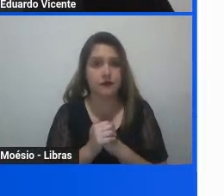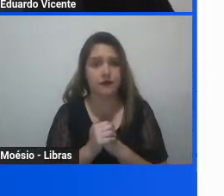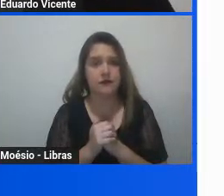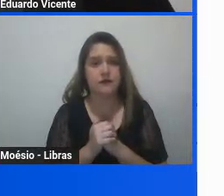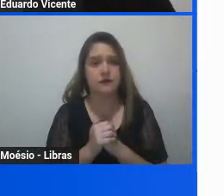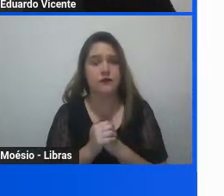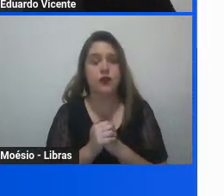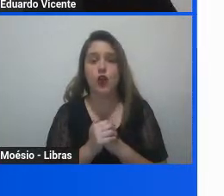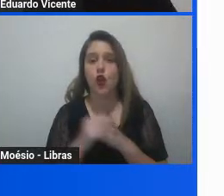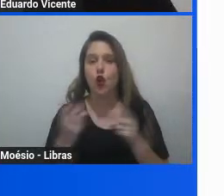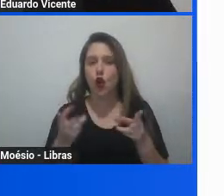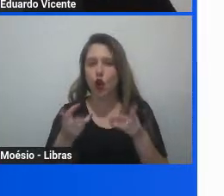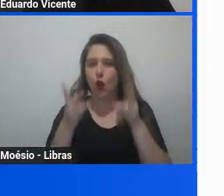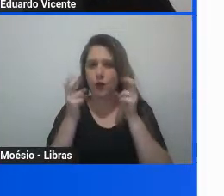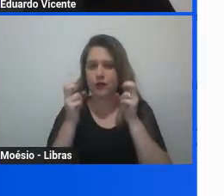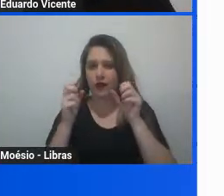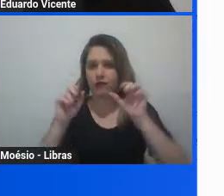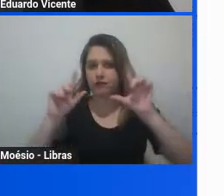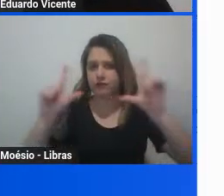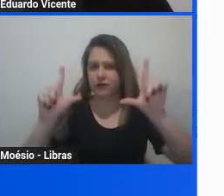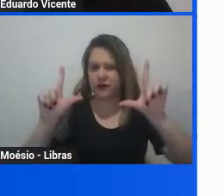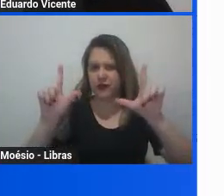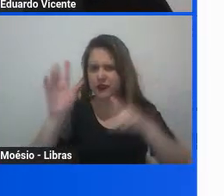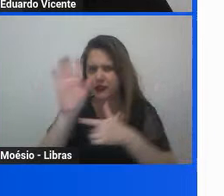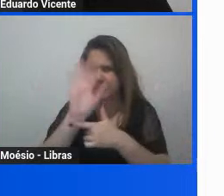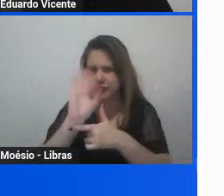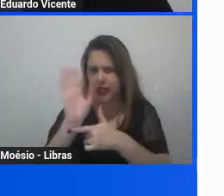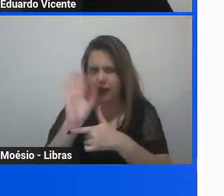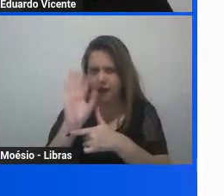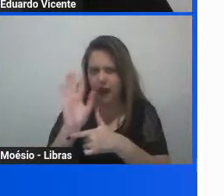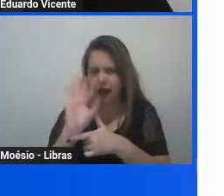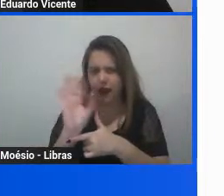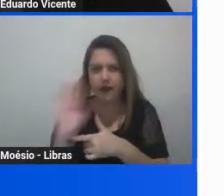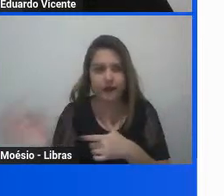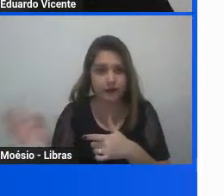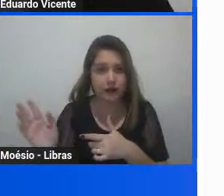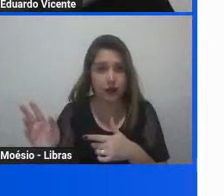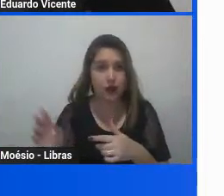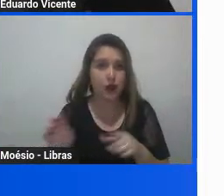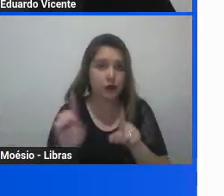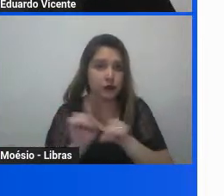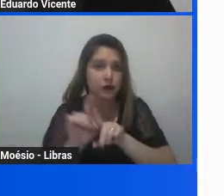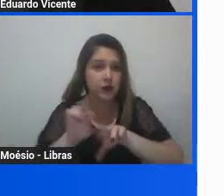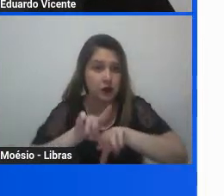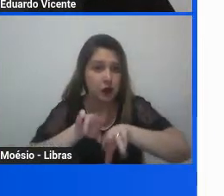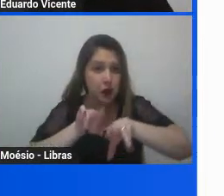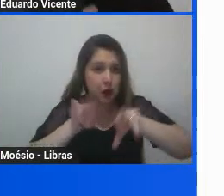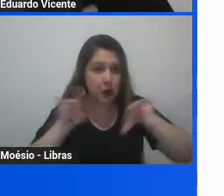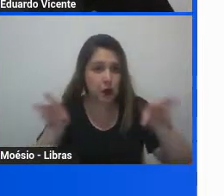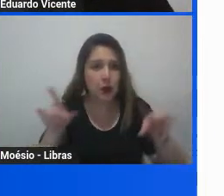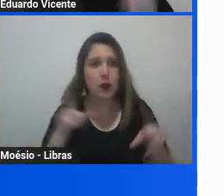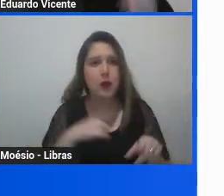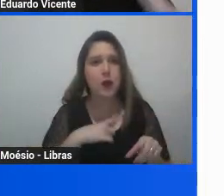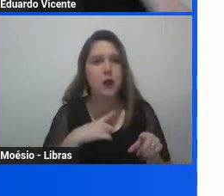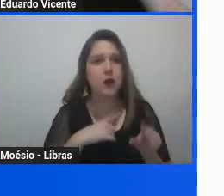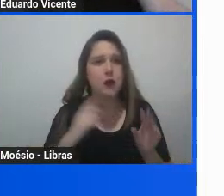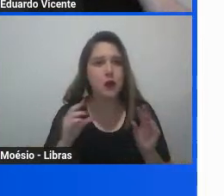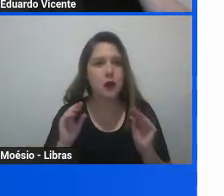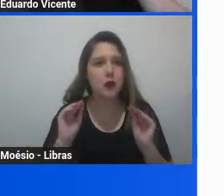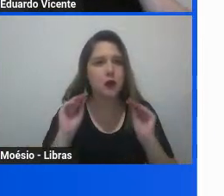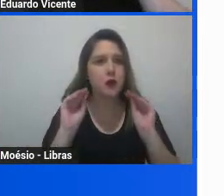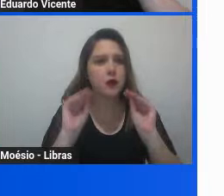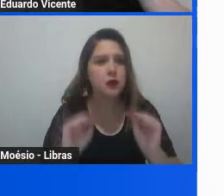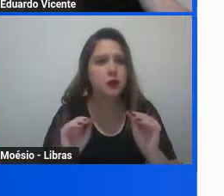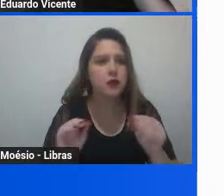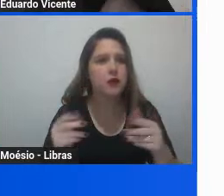Observar, então, a cinemática, um pouquinho que eu falei agora, né? Uma árvore que caiu, né, em cima de um veículo, em cima de uma sala de aula, em cima de